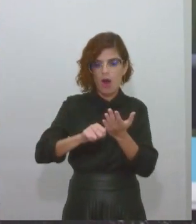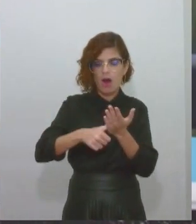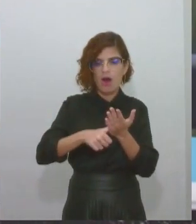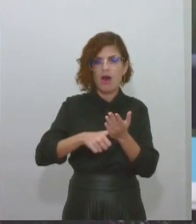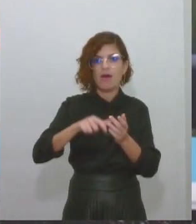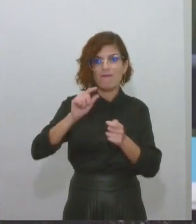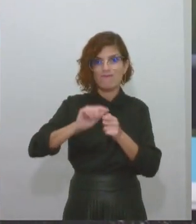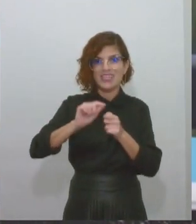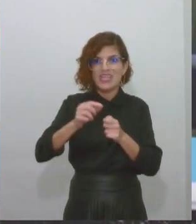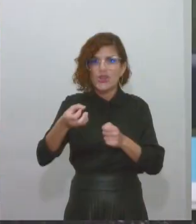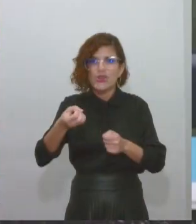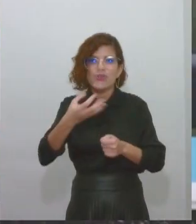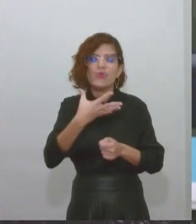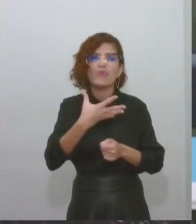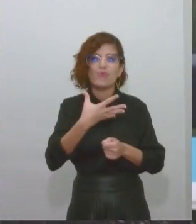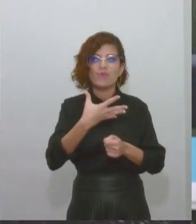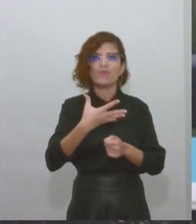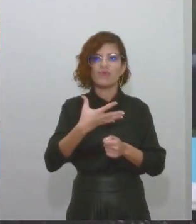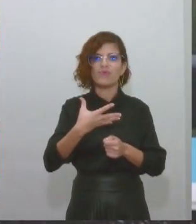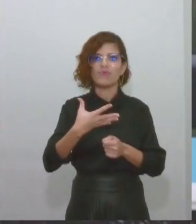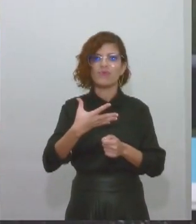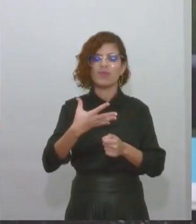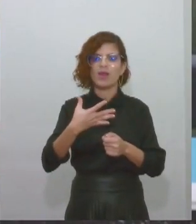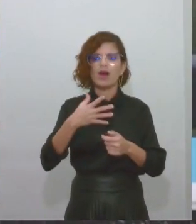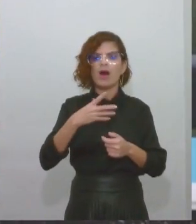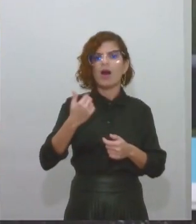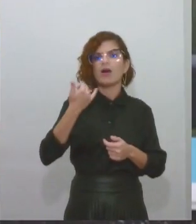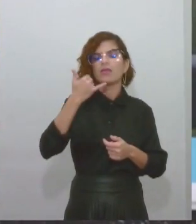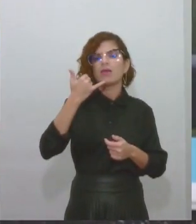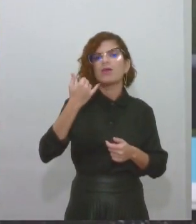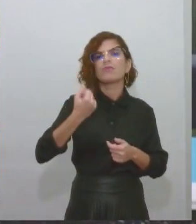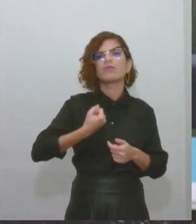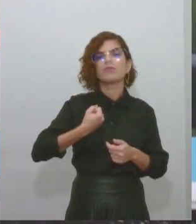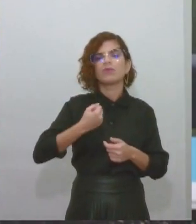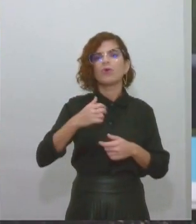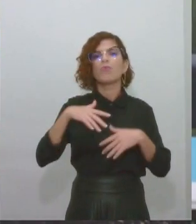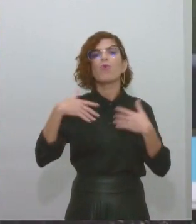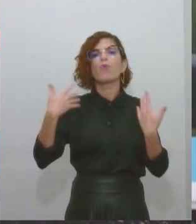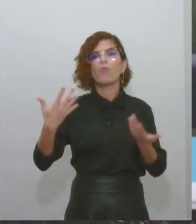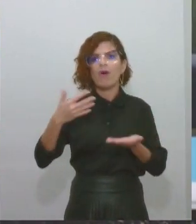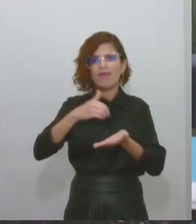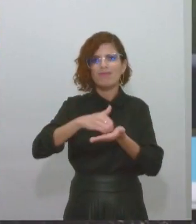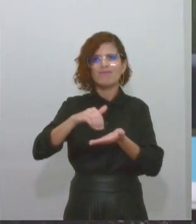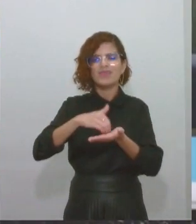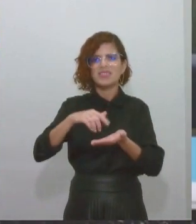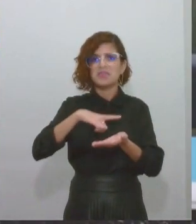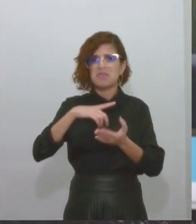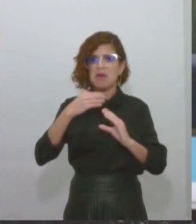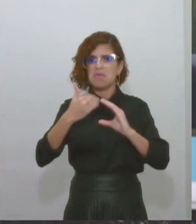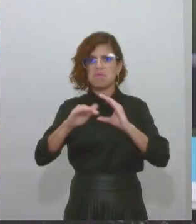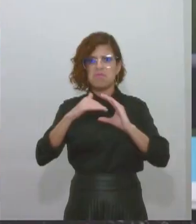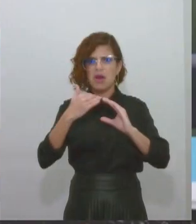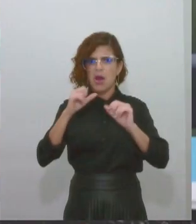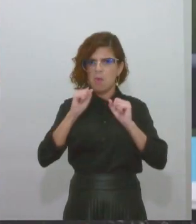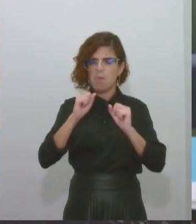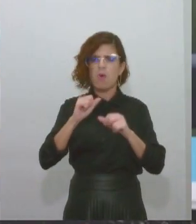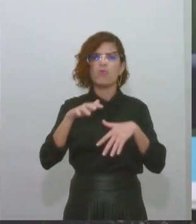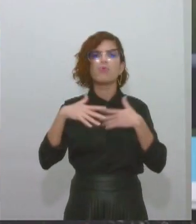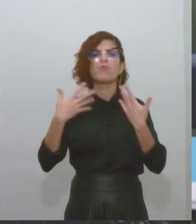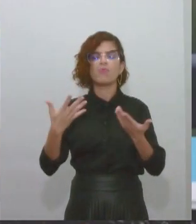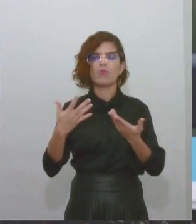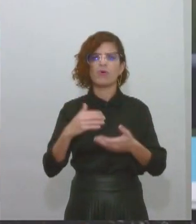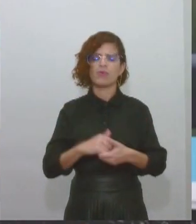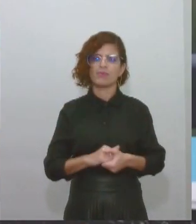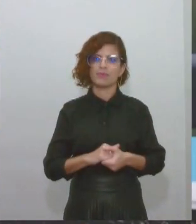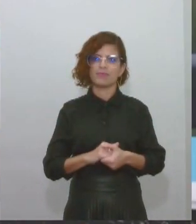de identidade. Qual o telefone, qual o contato da secretaria, tem algum e-mail, você pode passar aqui. Posso sim. A gente funciona aqui,